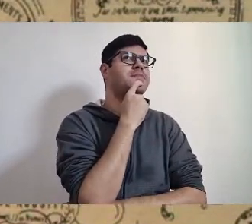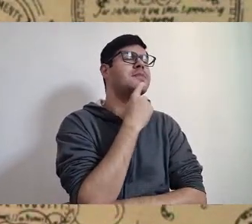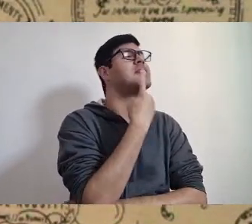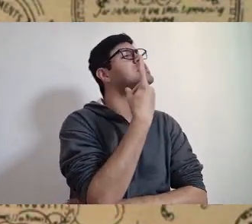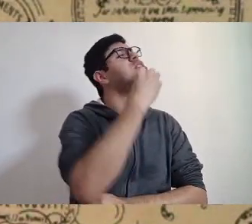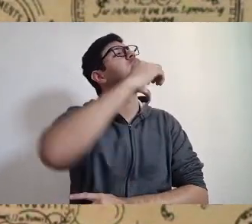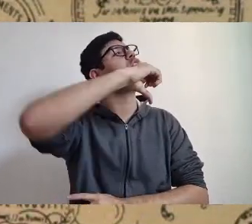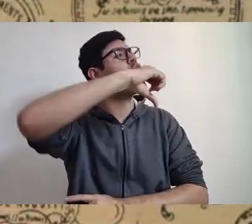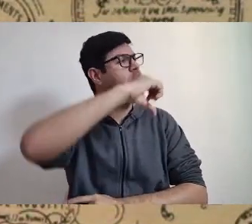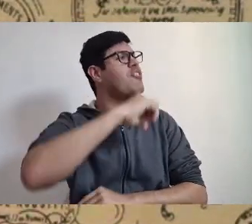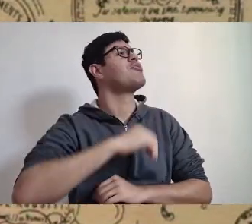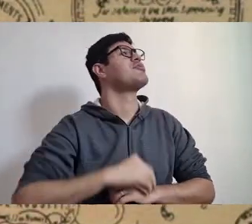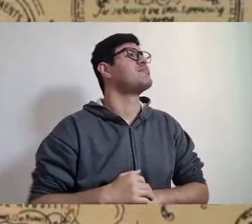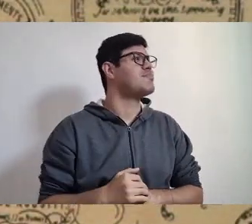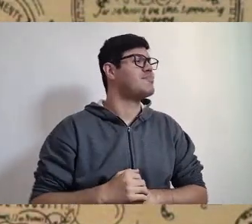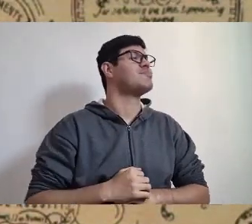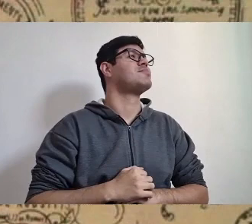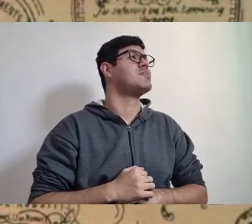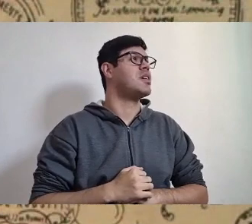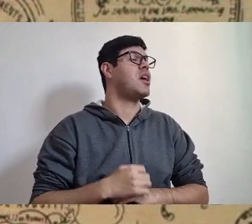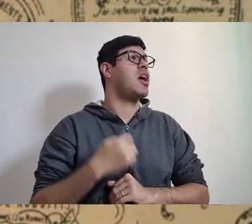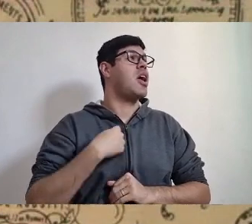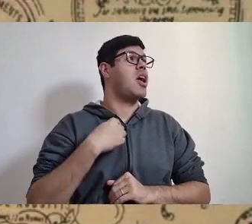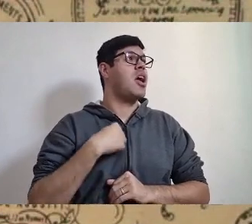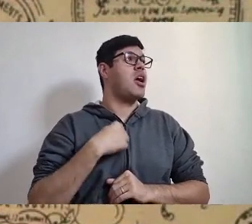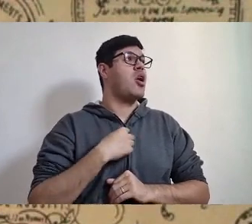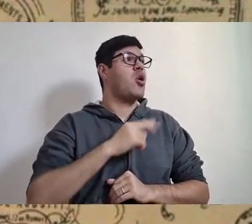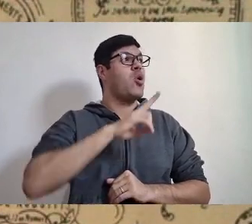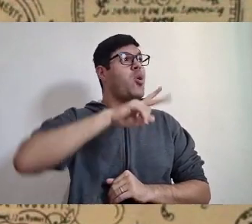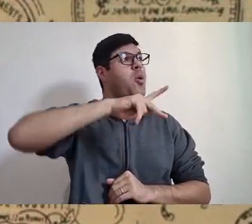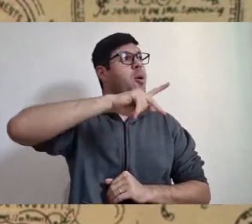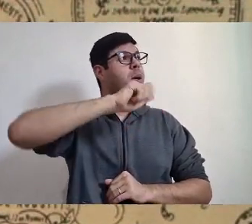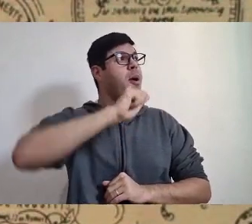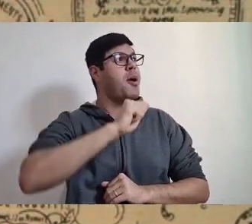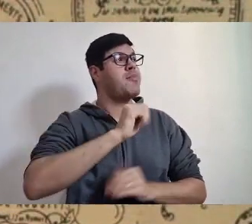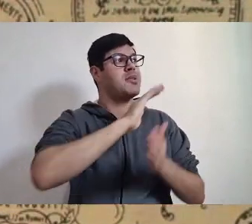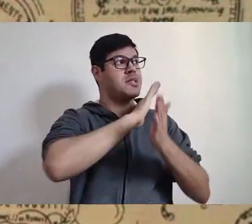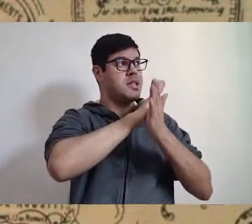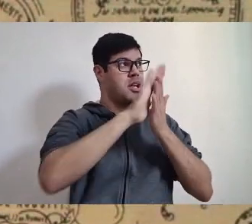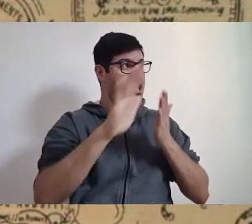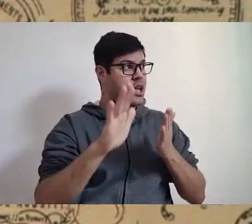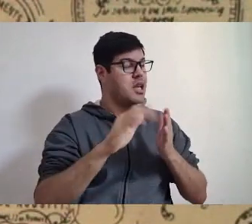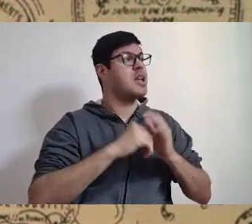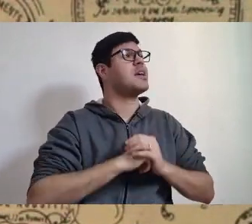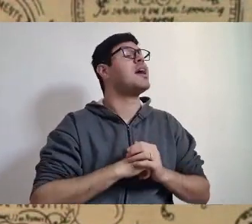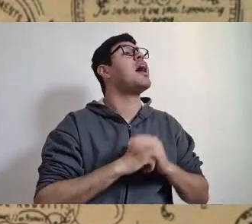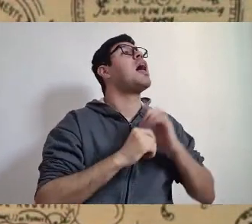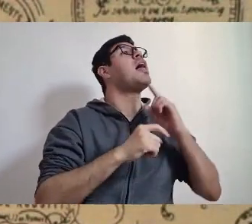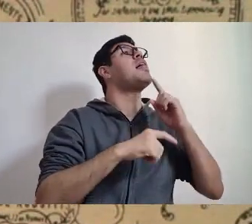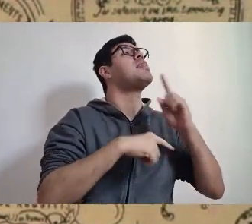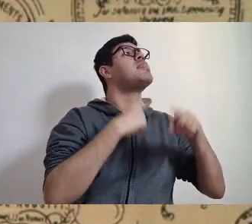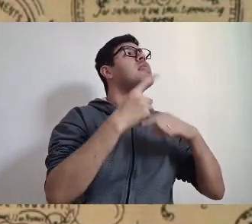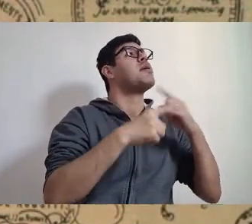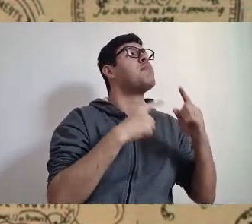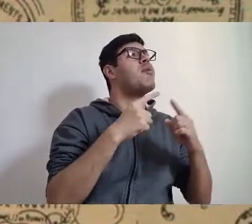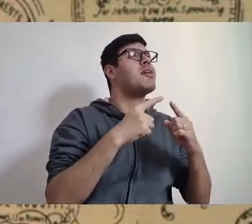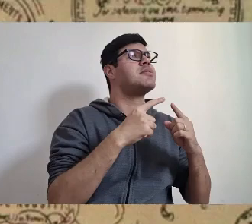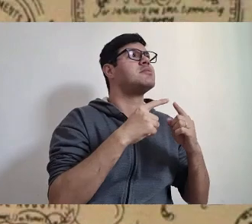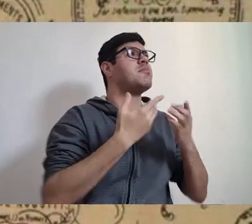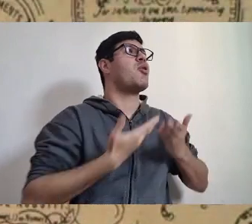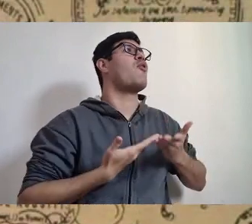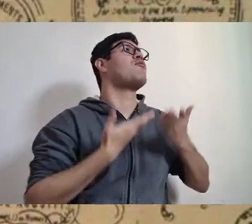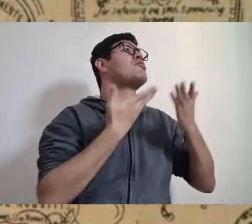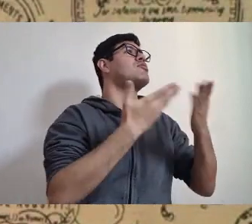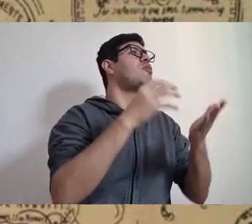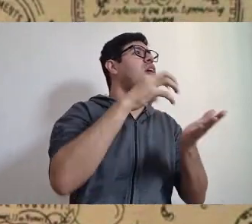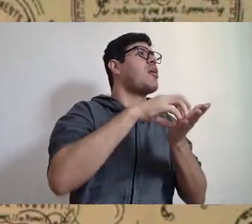19 anos de idade. Porque daí a gente saiu da UPA. E aí ele me convidou para assessorá-lo na Câmara. E aí foi onde